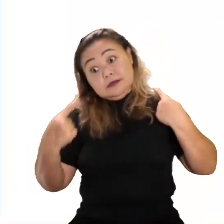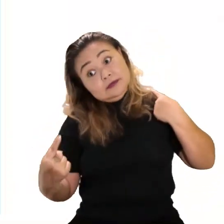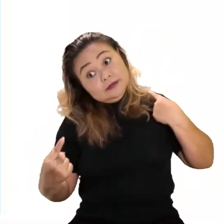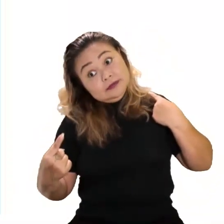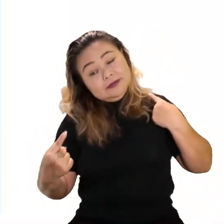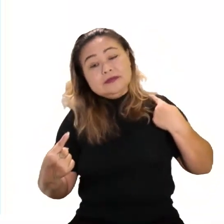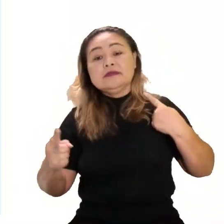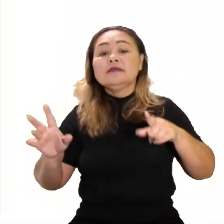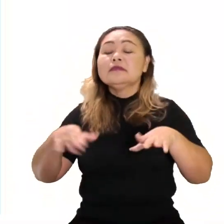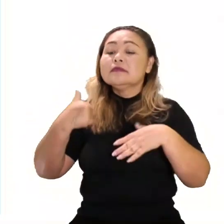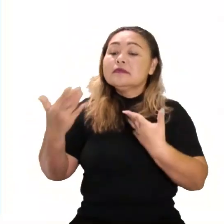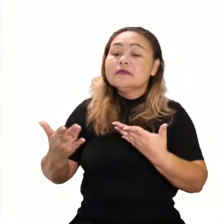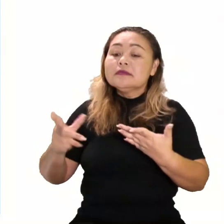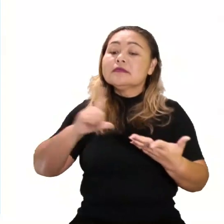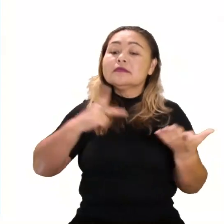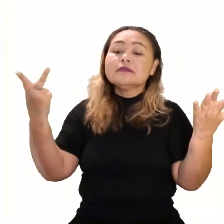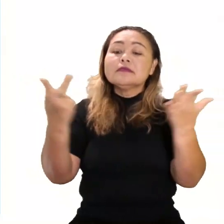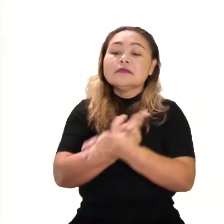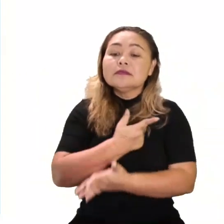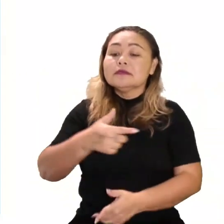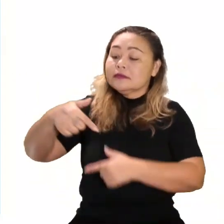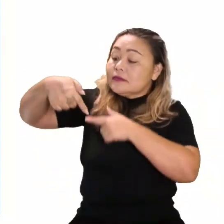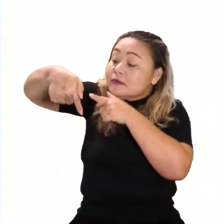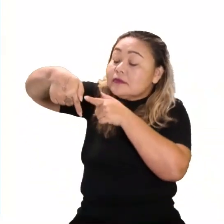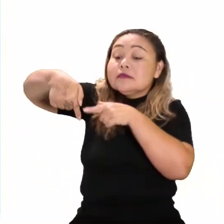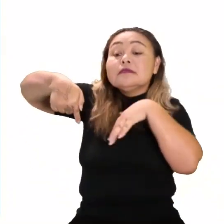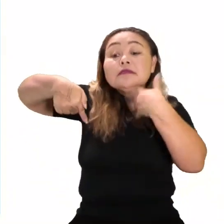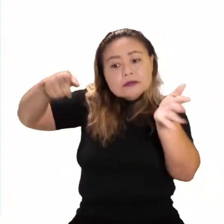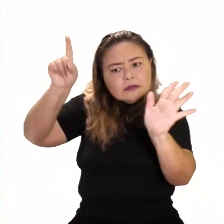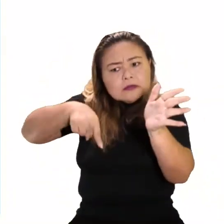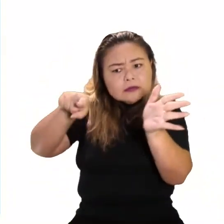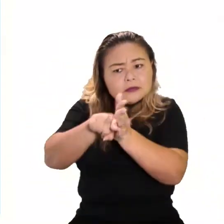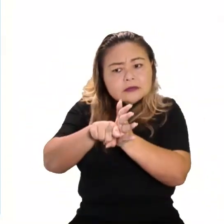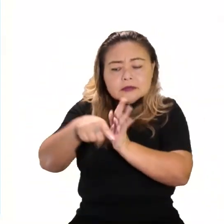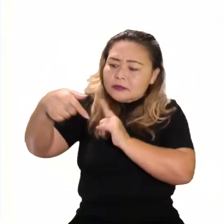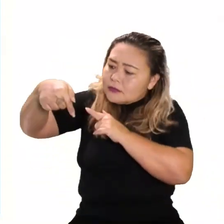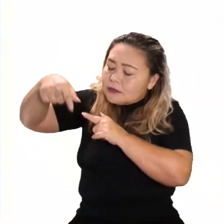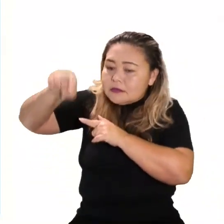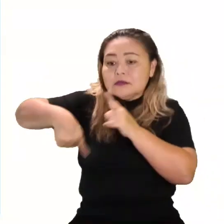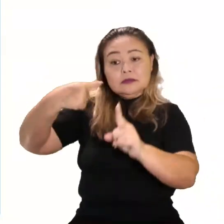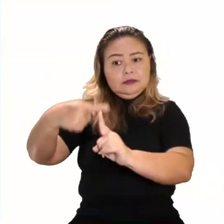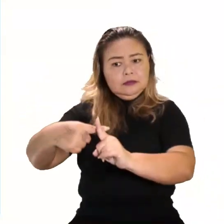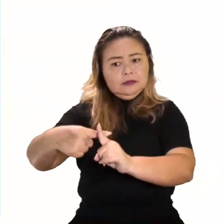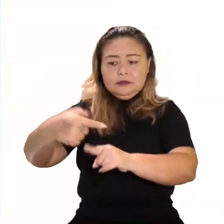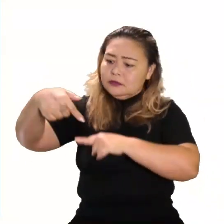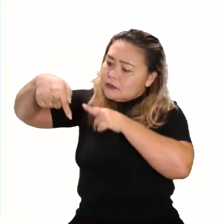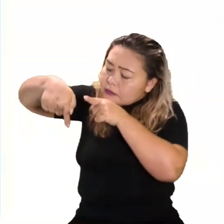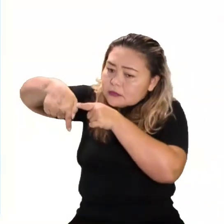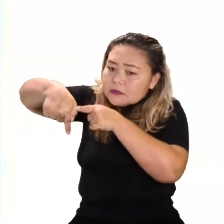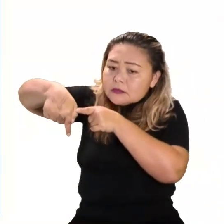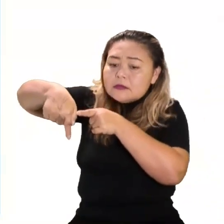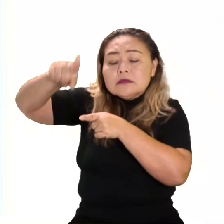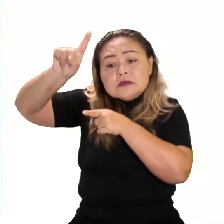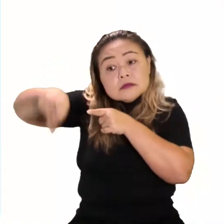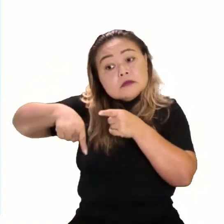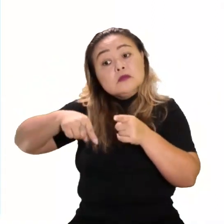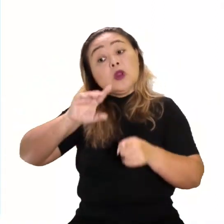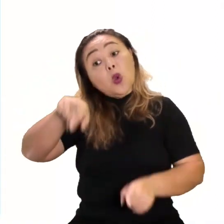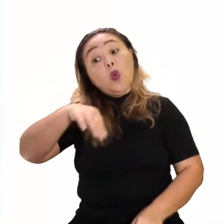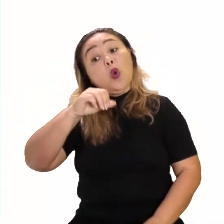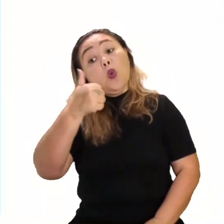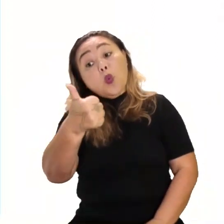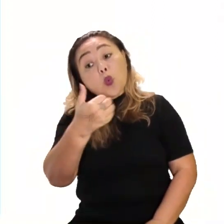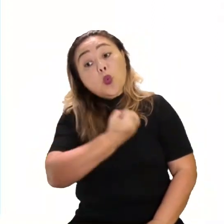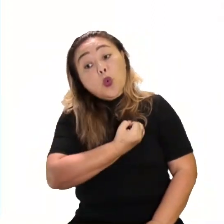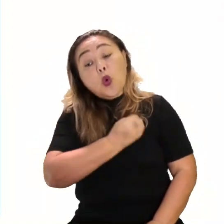hora tá assado. Quando isso acontece, a razão é negativa? Positiva. A razão é positiva? A razão é 1 ou